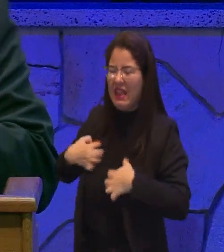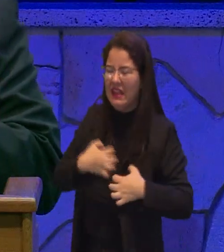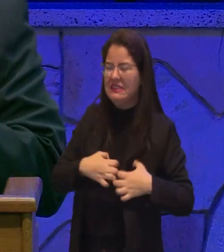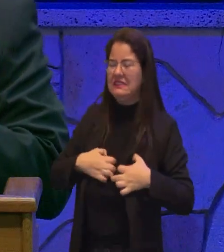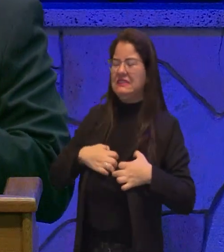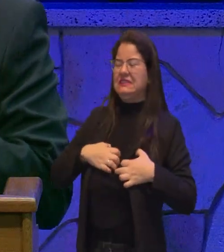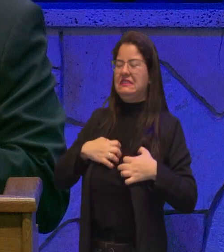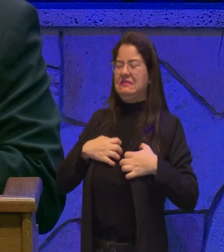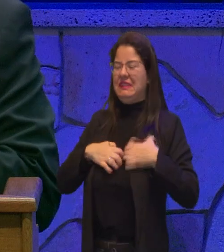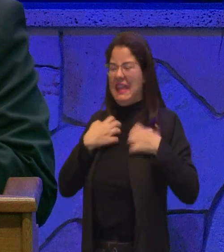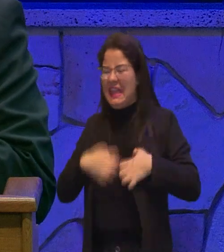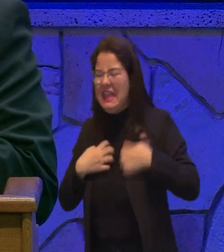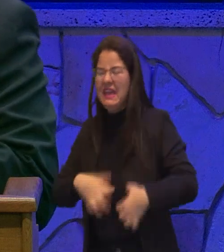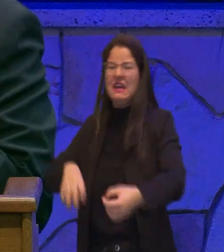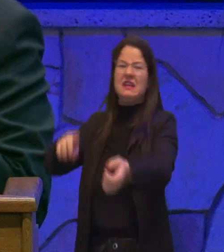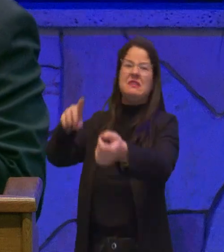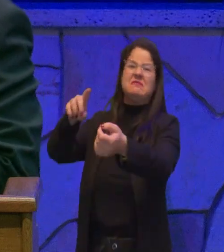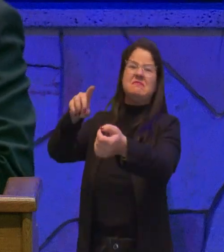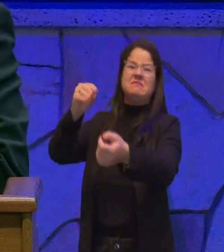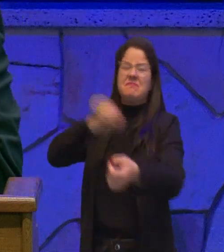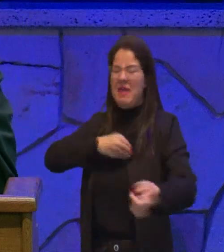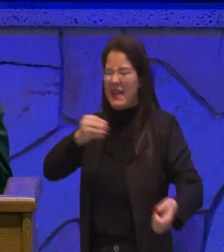pecado, de afastamento,